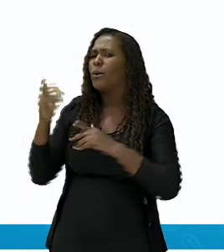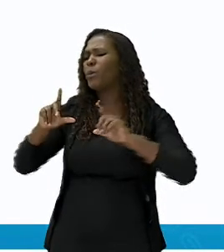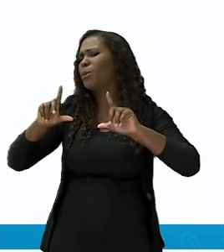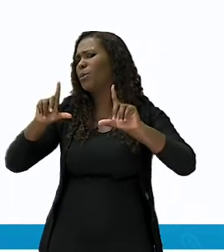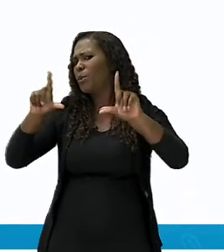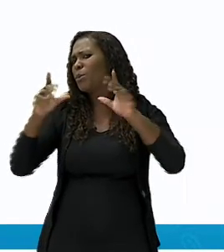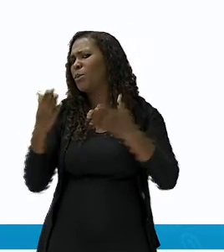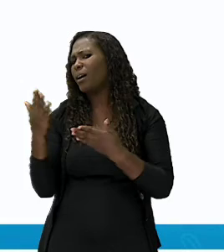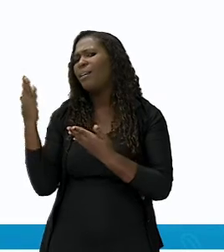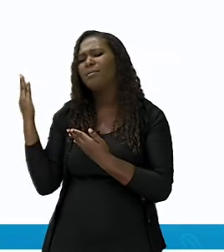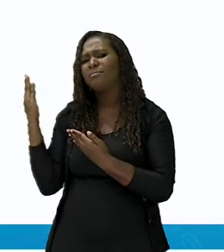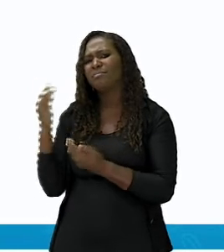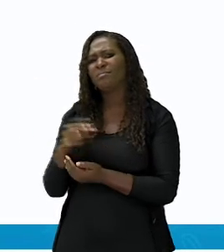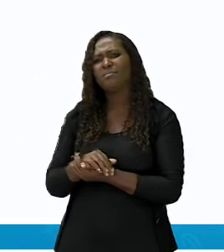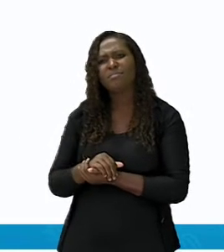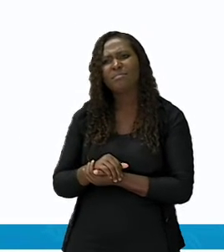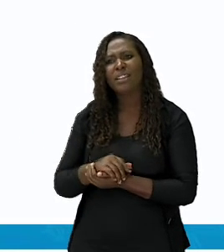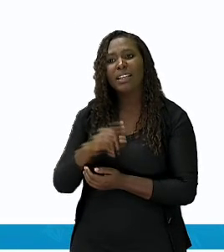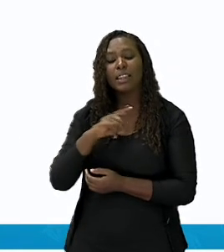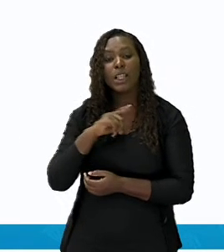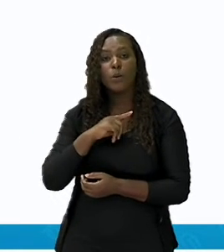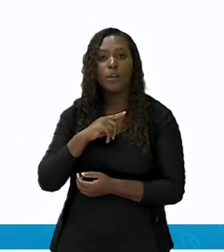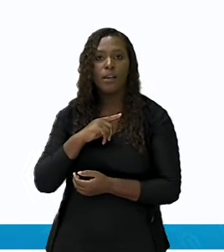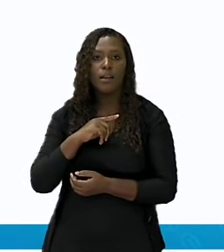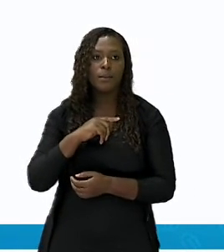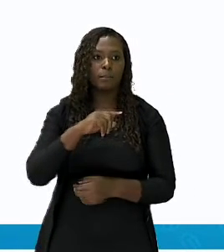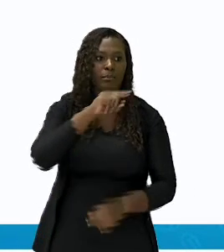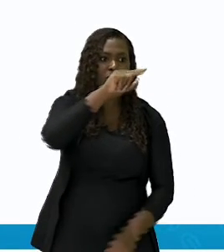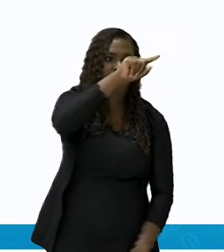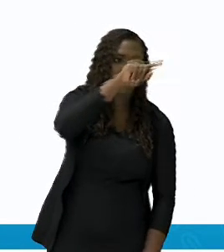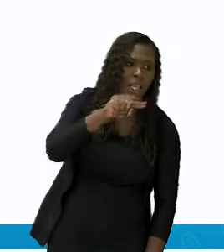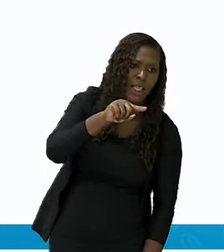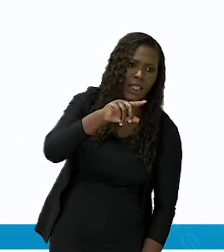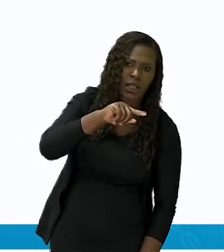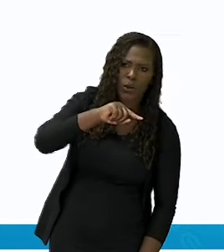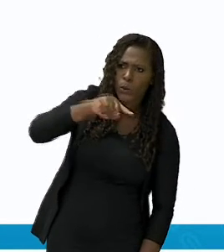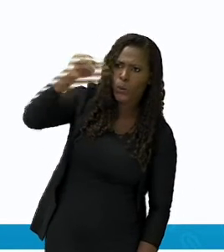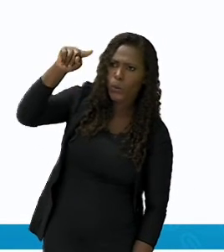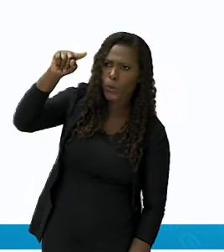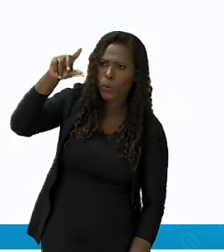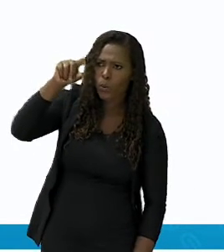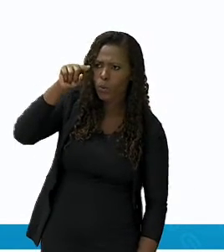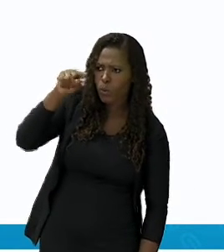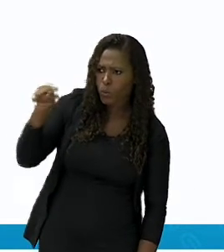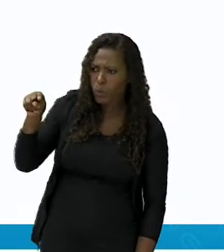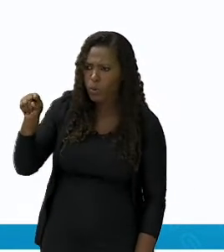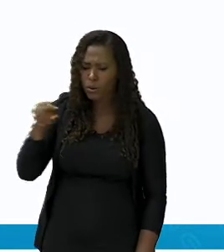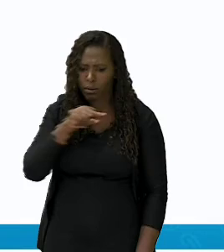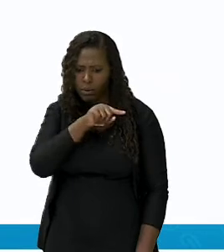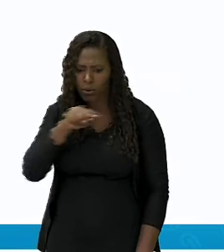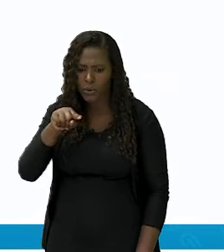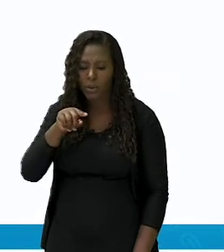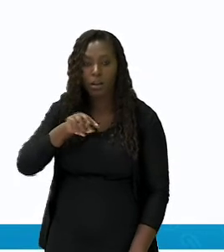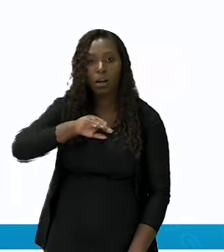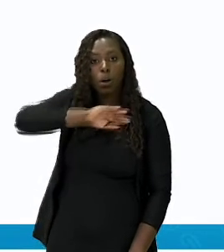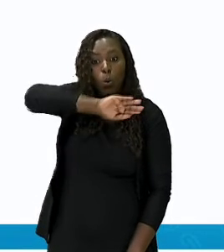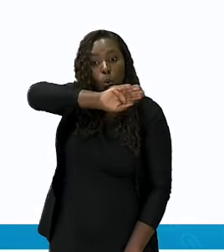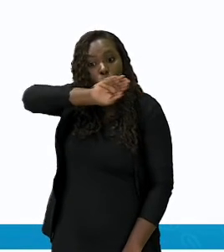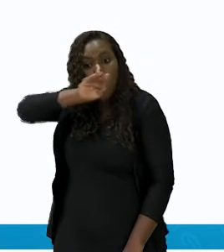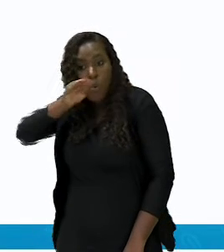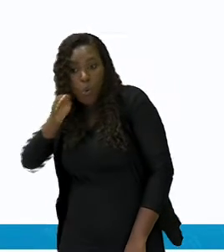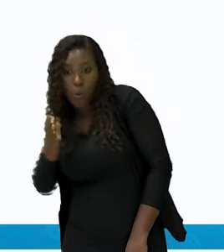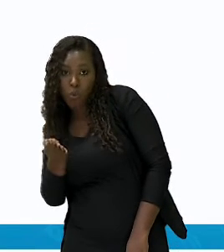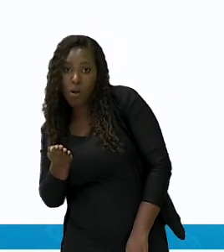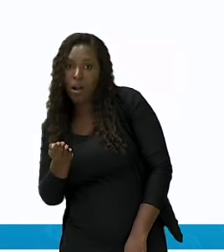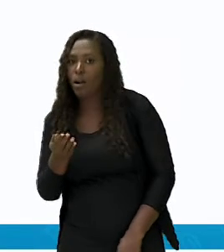Você vê nele, você tem neles várias retas, poucas curvas, se você olhar em questão de curva, é pouca,